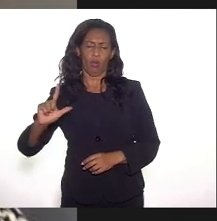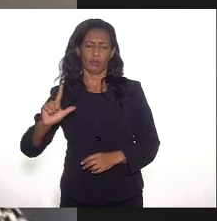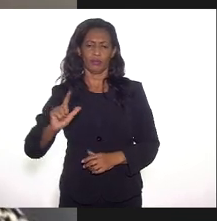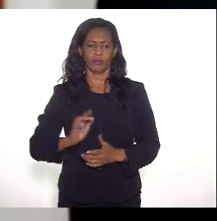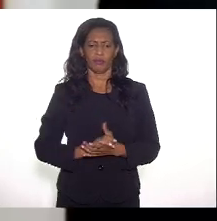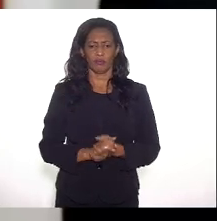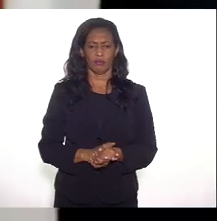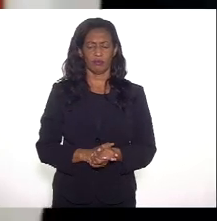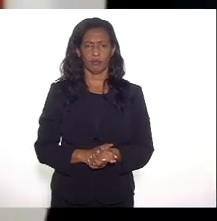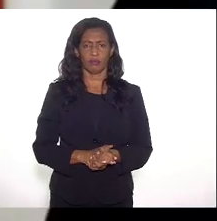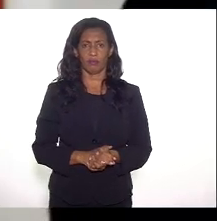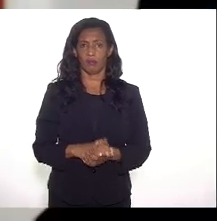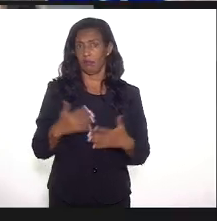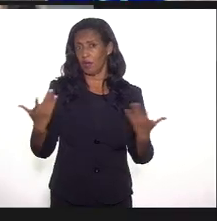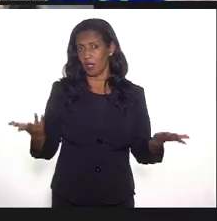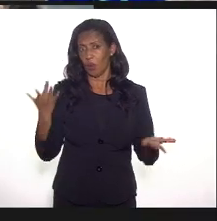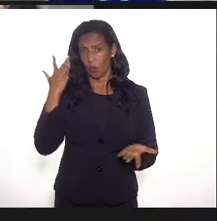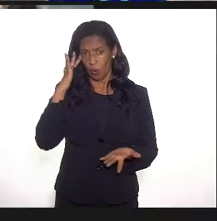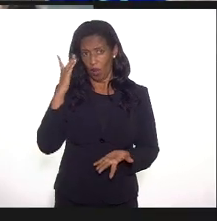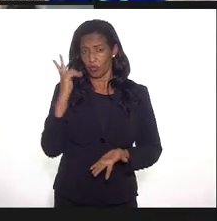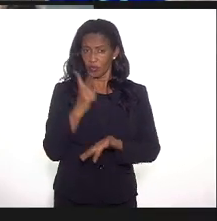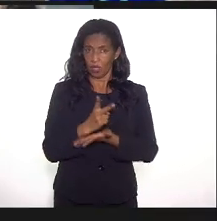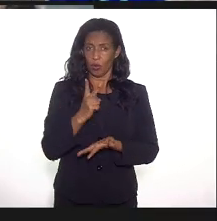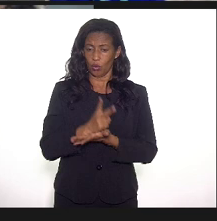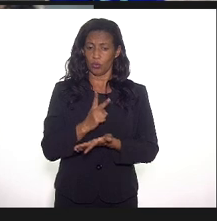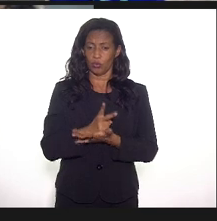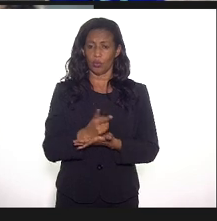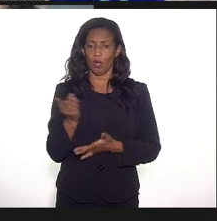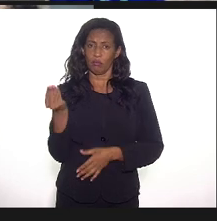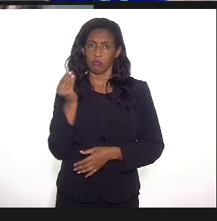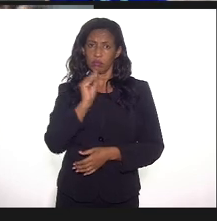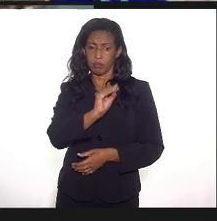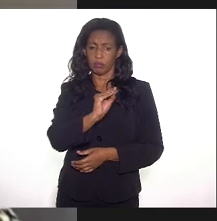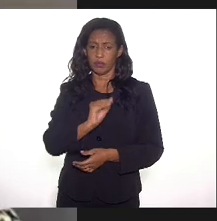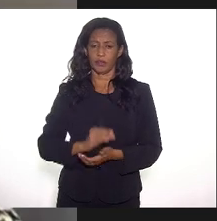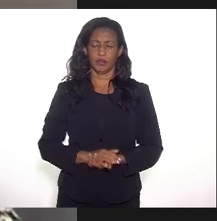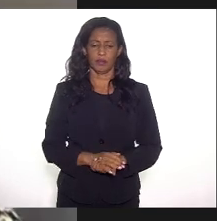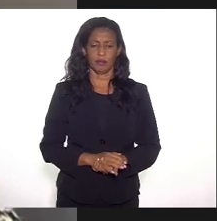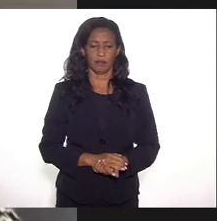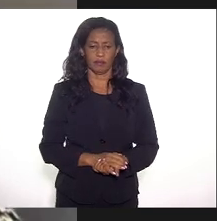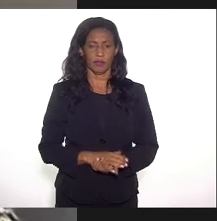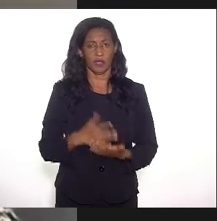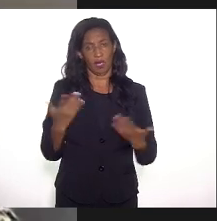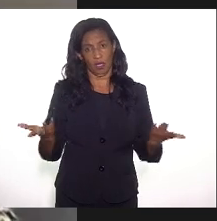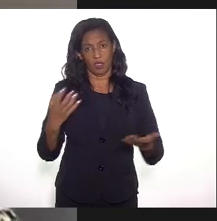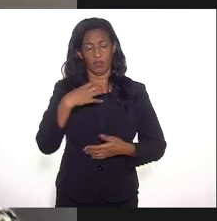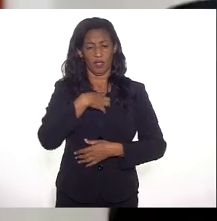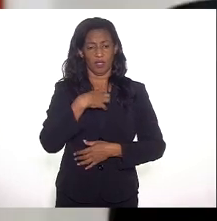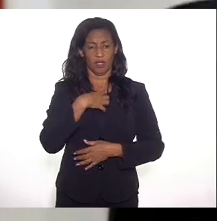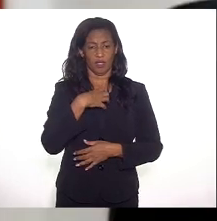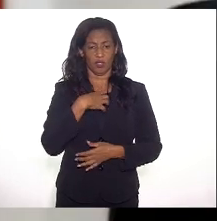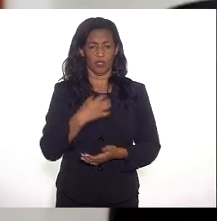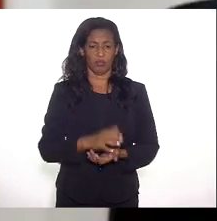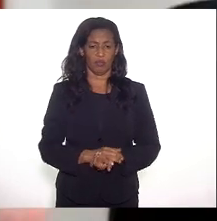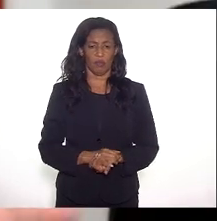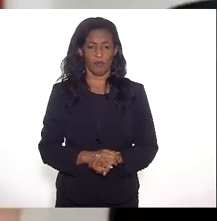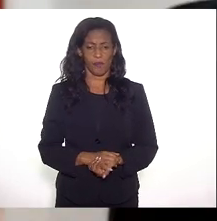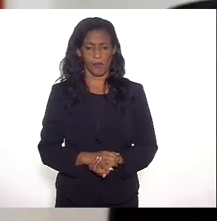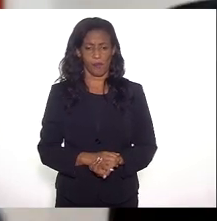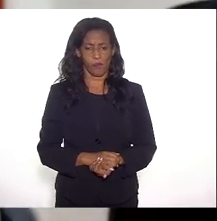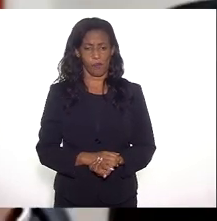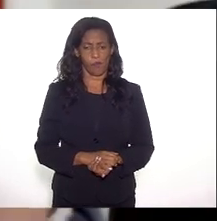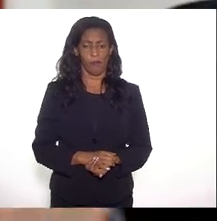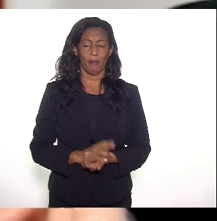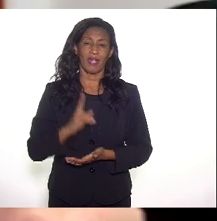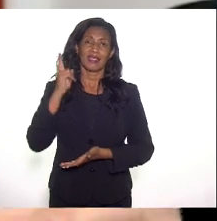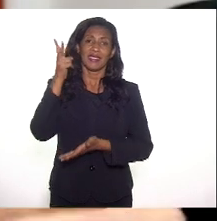acho que esse termo tem que permanecer como anual. E aí a gente faria nesse sentido... Não, anual, mas